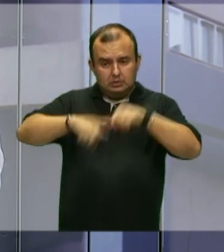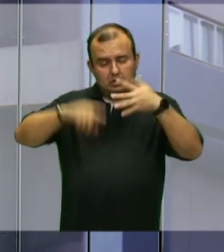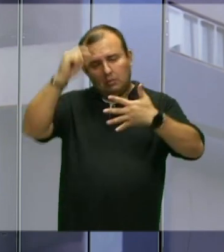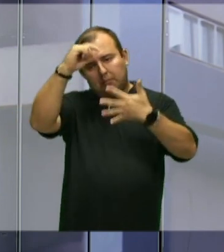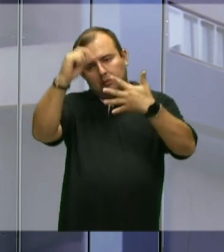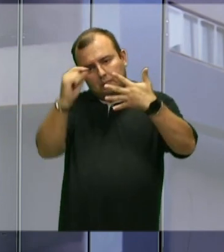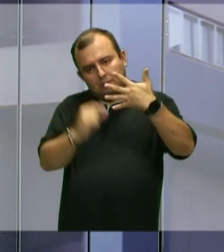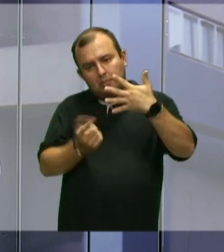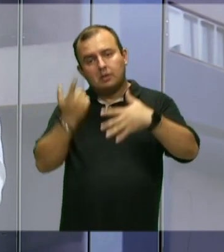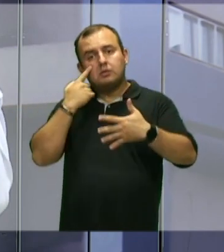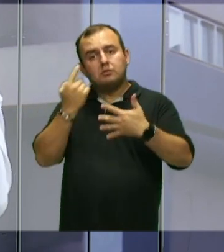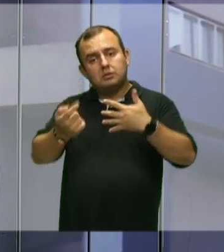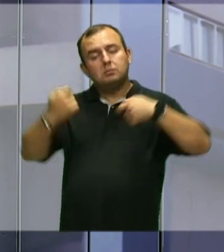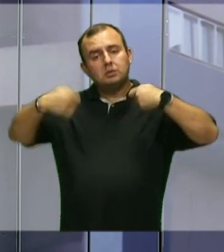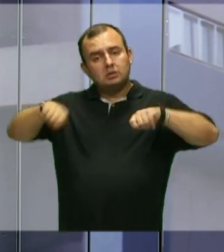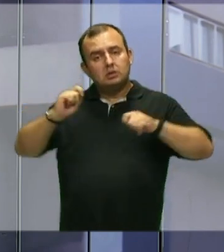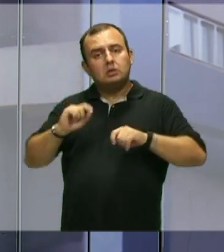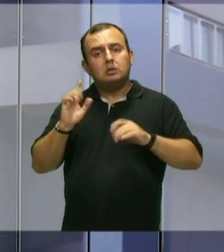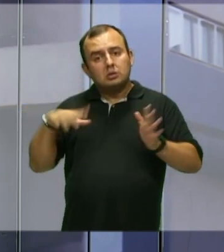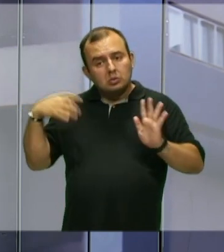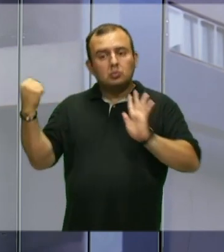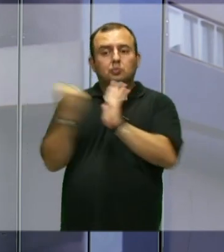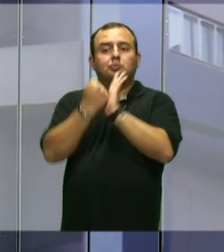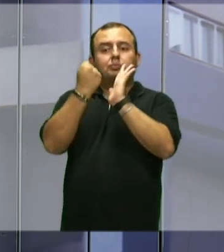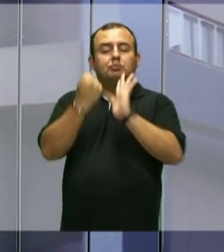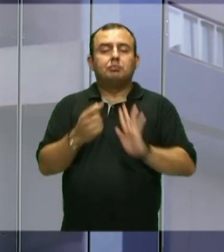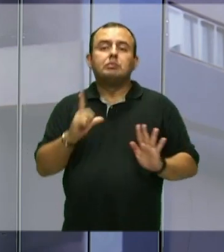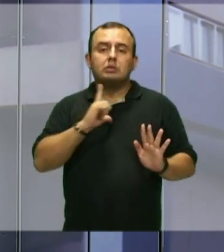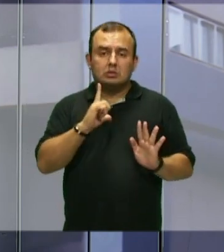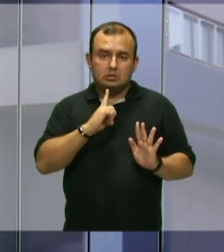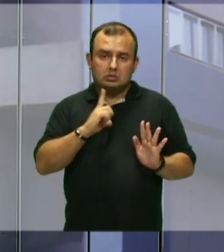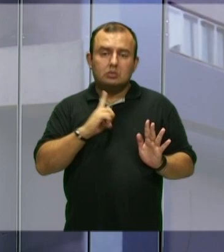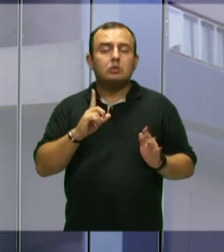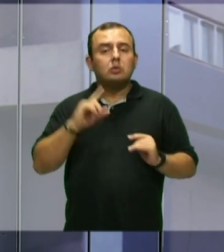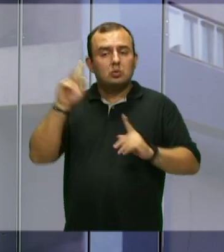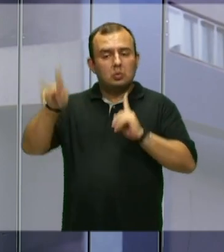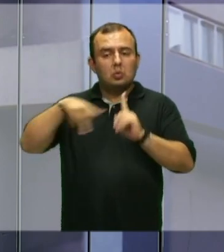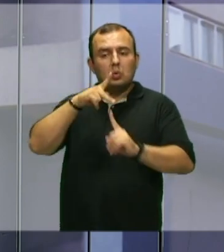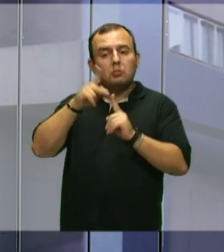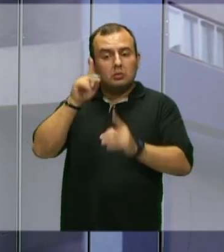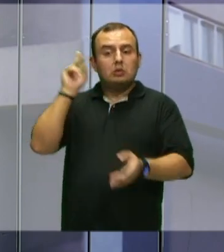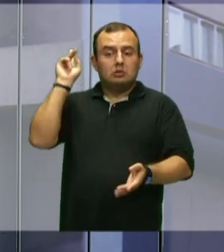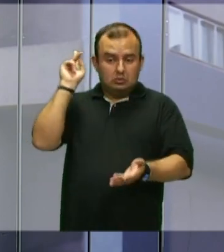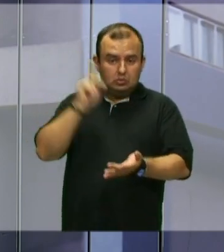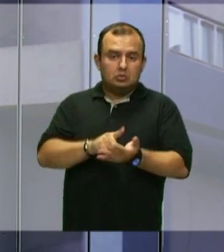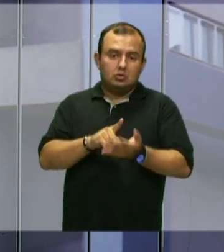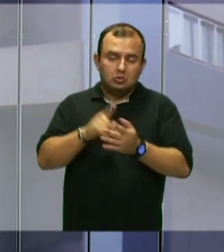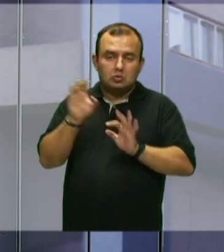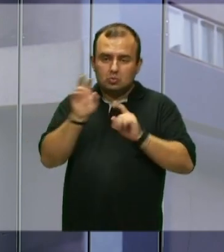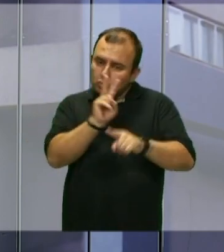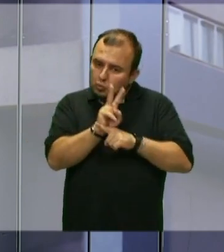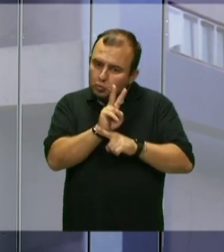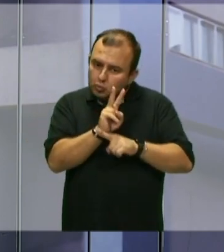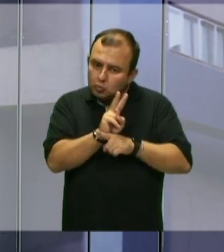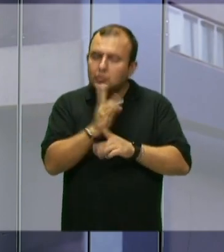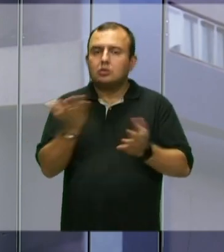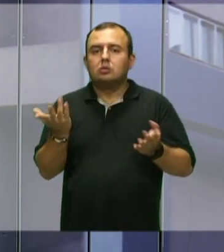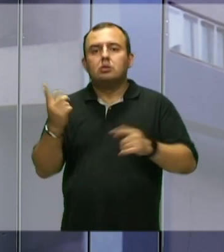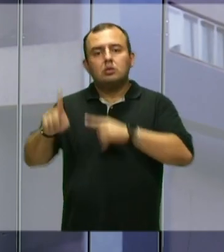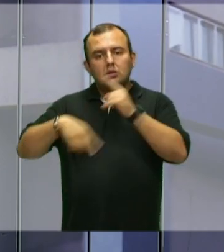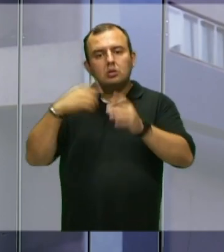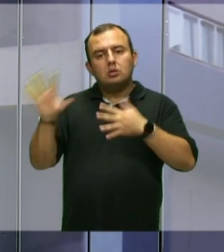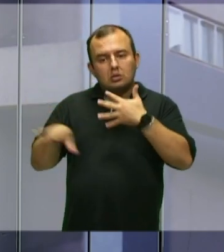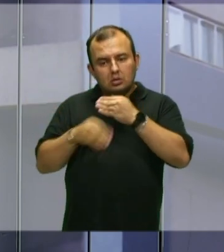pontuais, onde a gente via que poderia criar algum impacto dentro do plano original, a gente acabou conservando. Né? As emendas